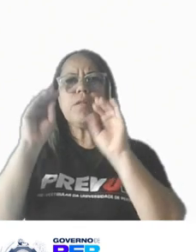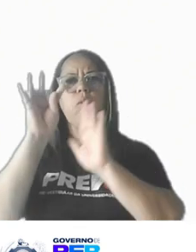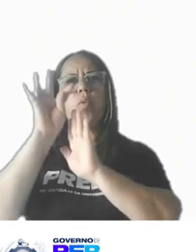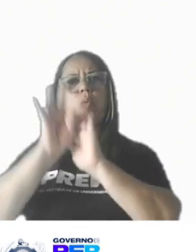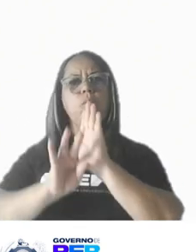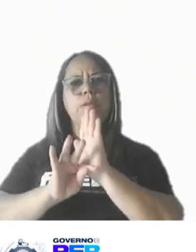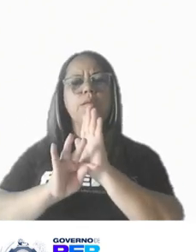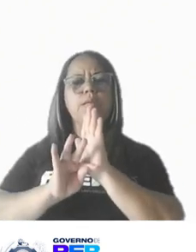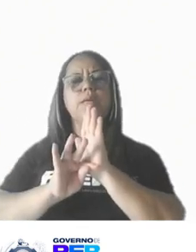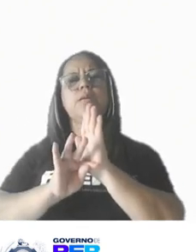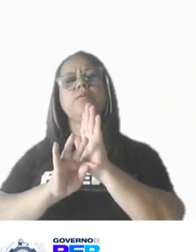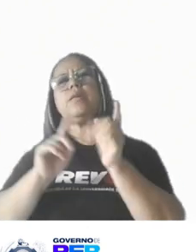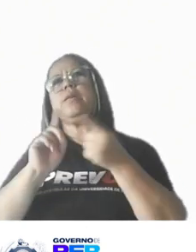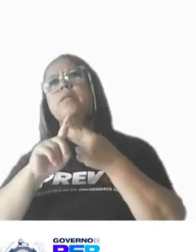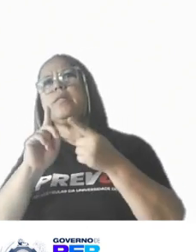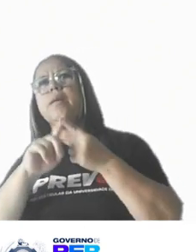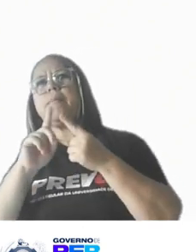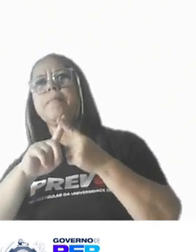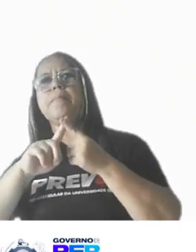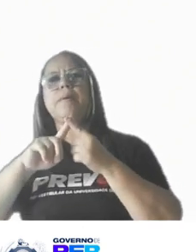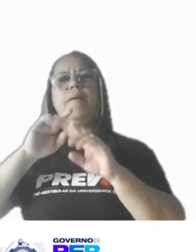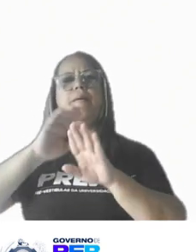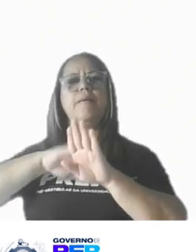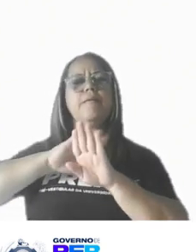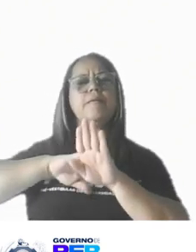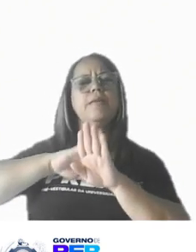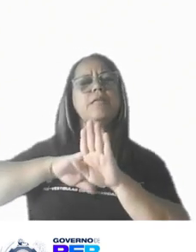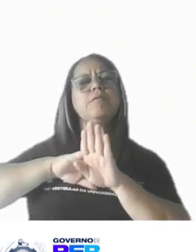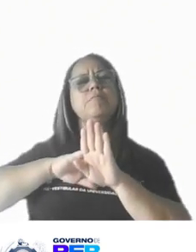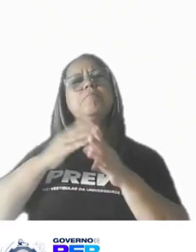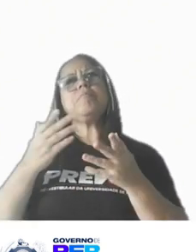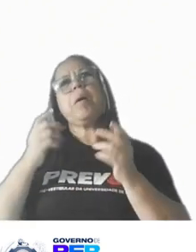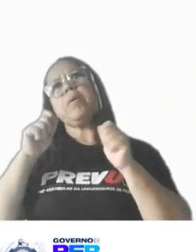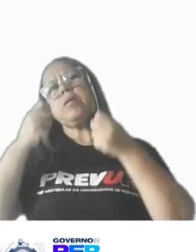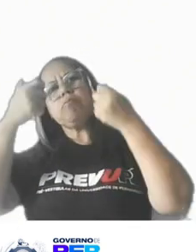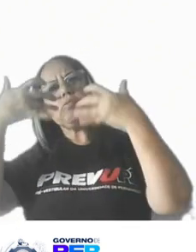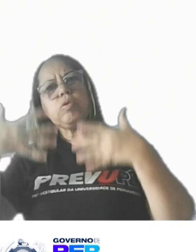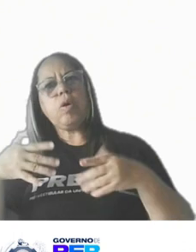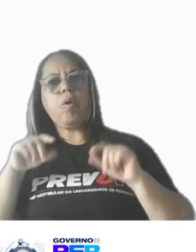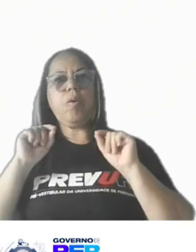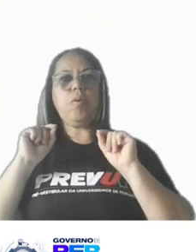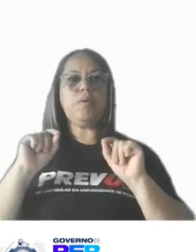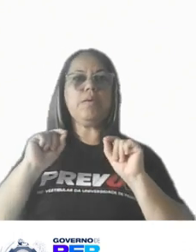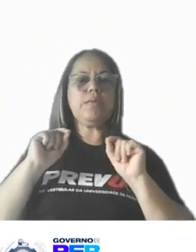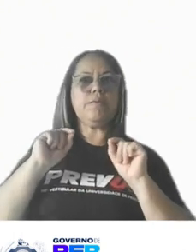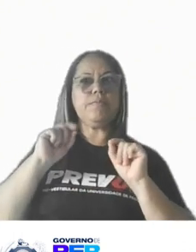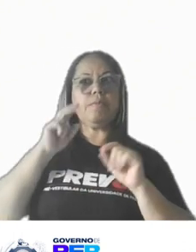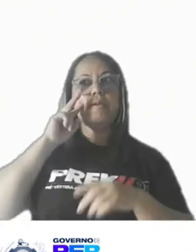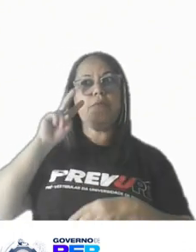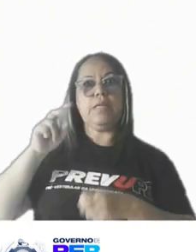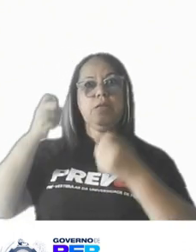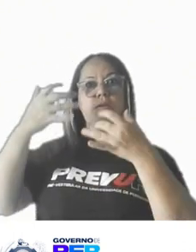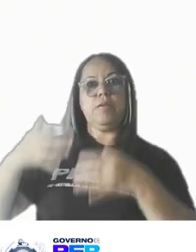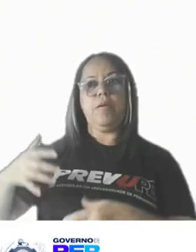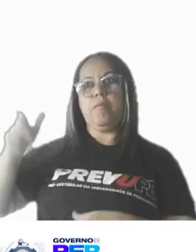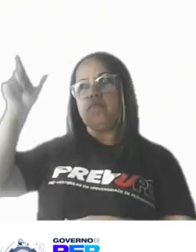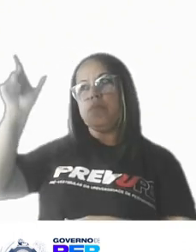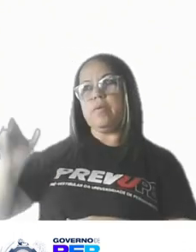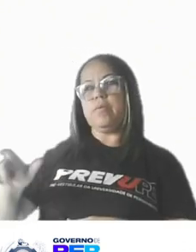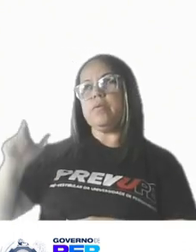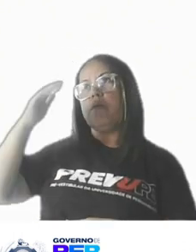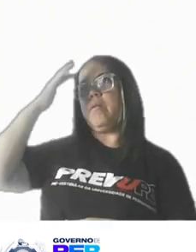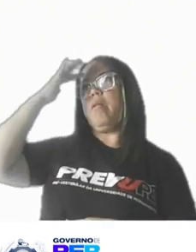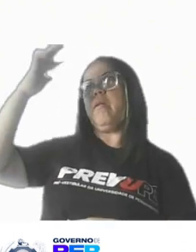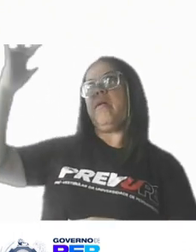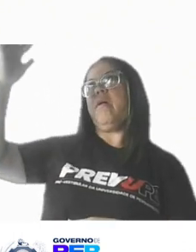no texto acima, bem como o uso das figuras de linguagem, podemos afirmar que... Letra A. Ao se referir ao ser imaginário como